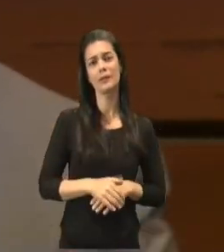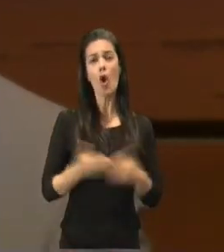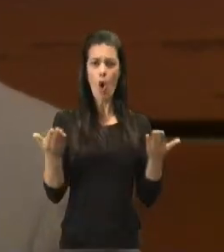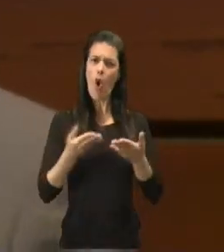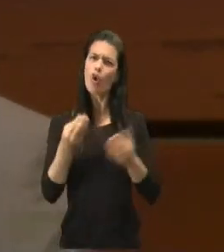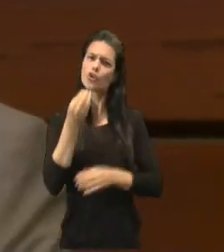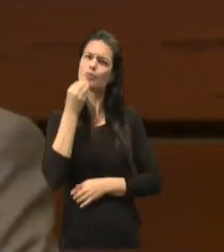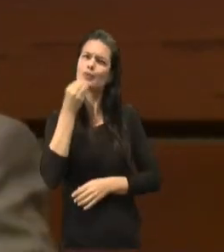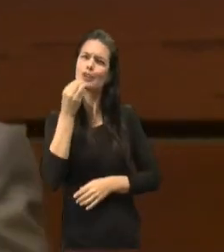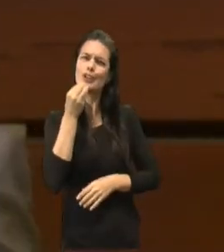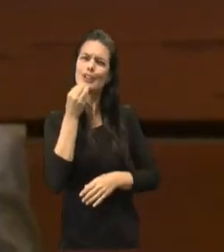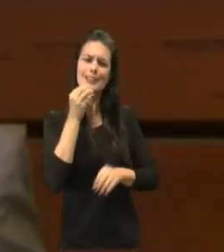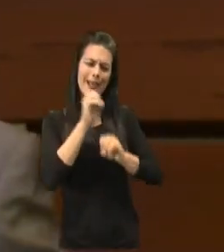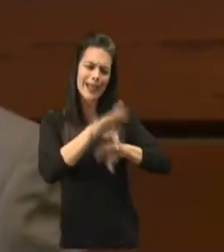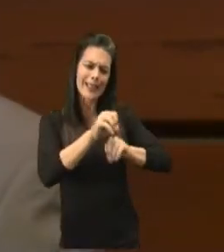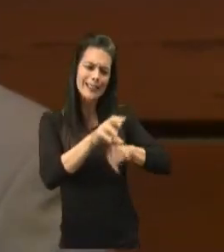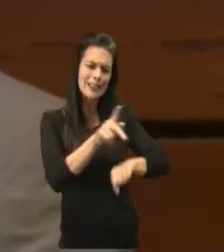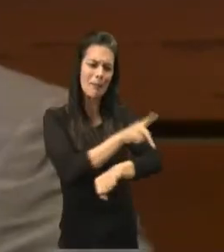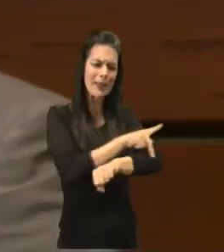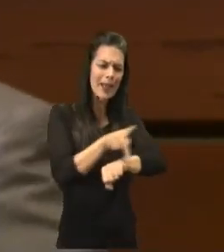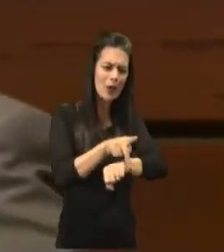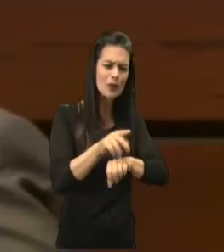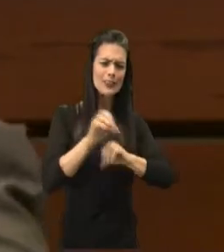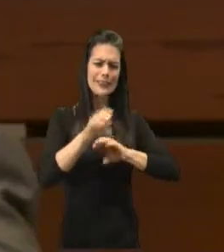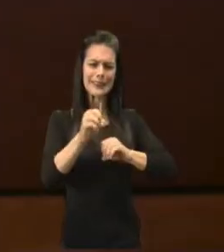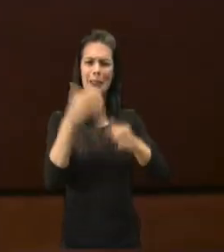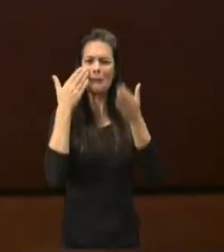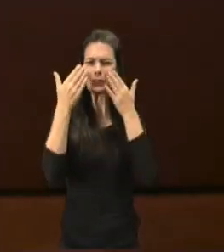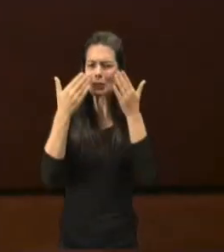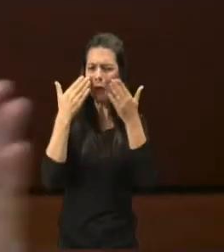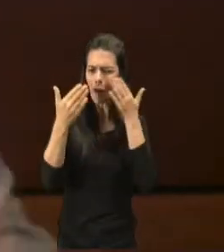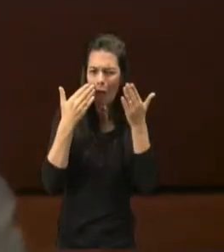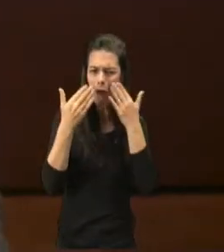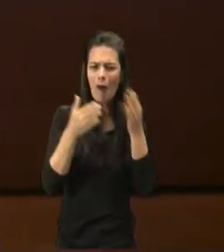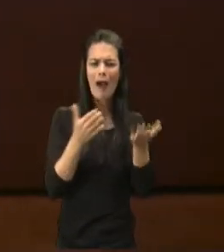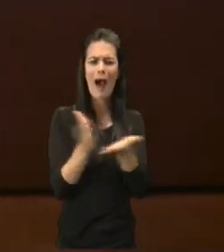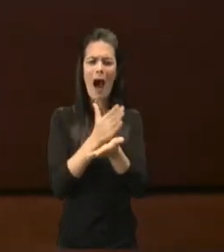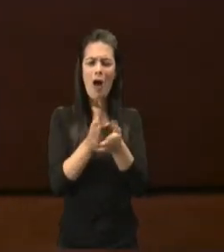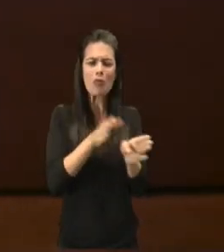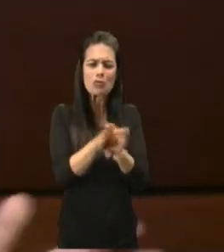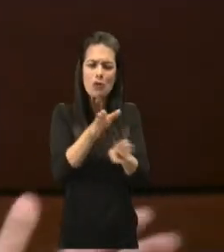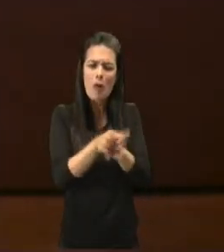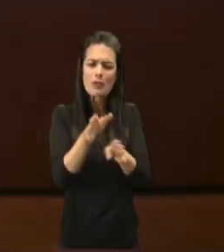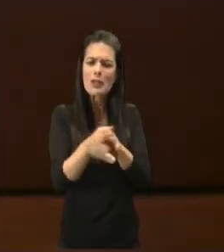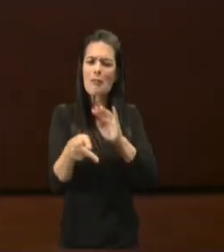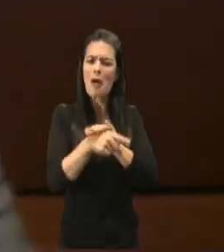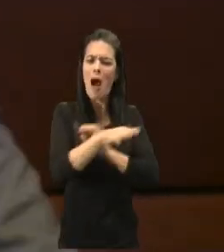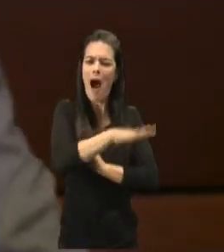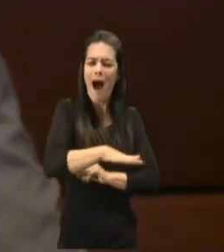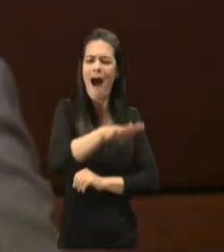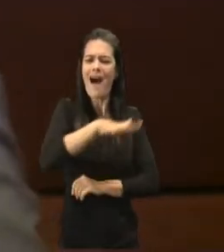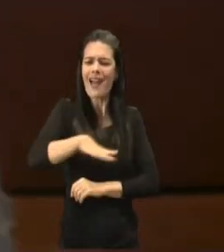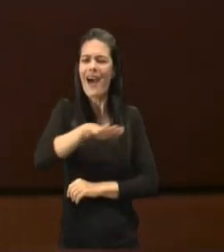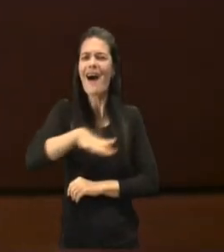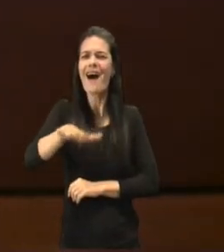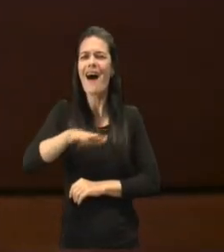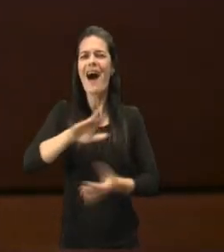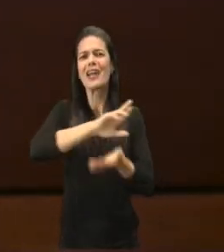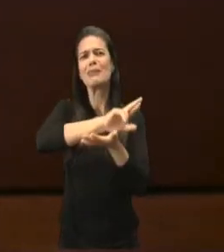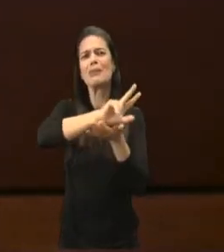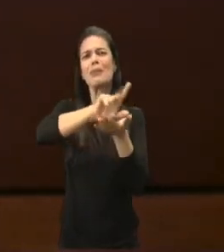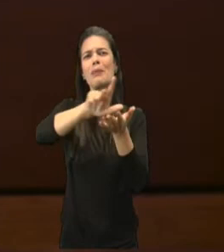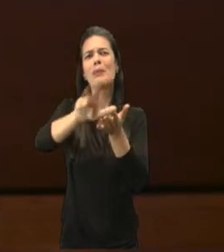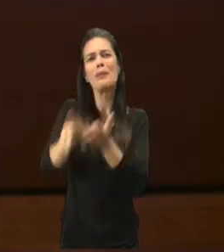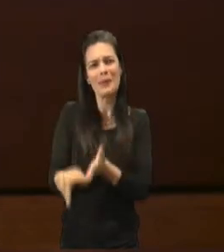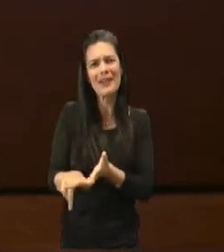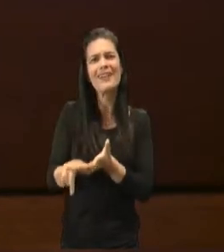alguns conselhos da pedagogia, poderia trazer alguns conselhos de autoajuda para poder trazer para você alguma coisa que você poderia fazer em